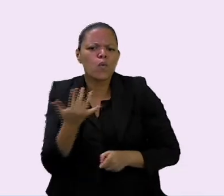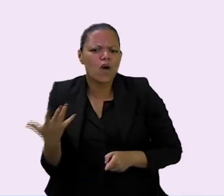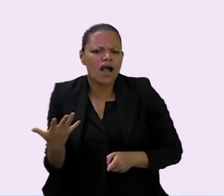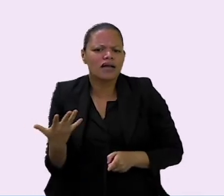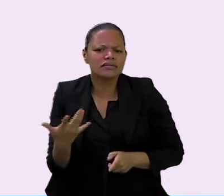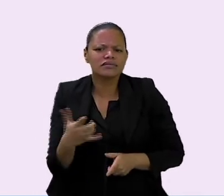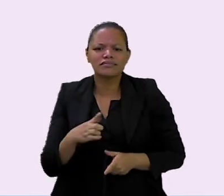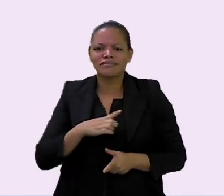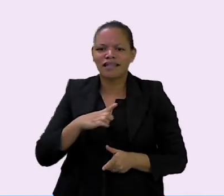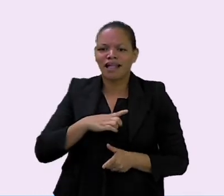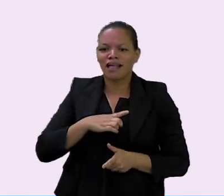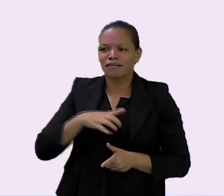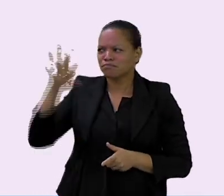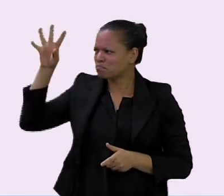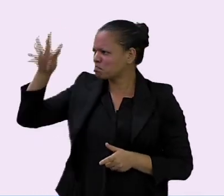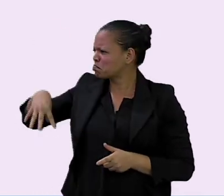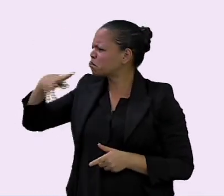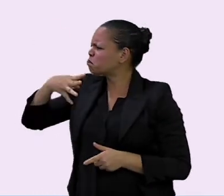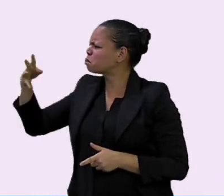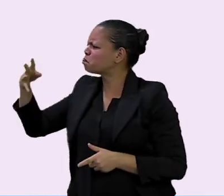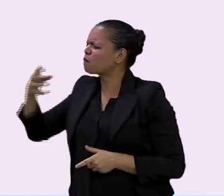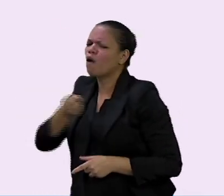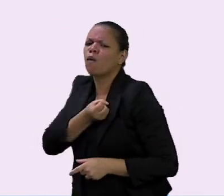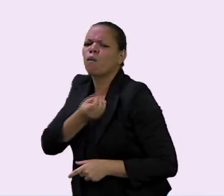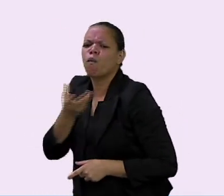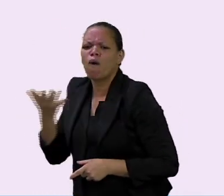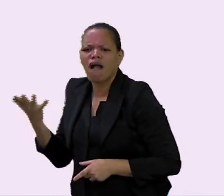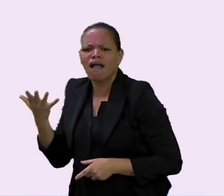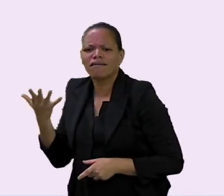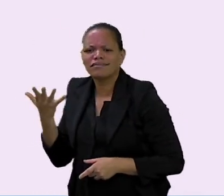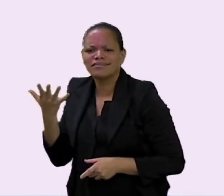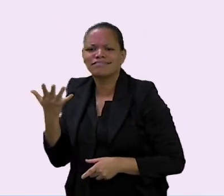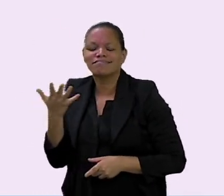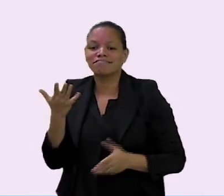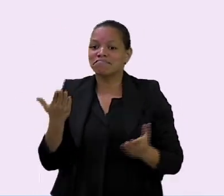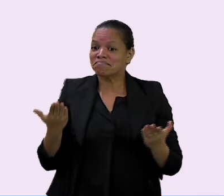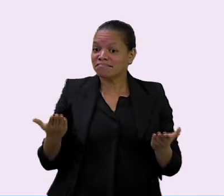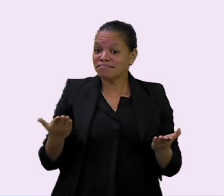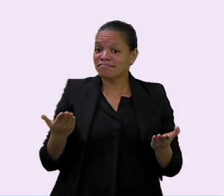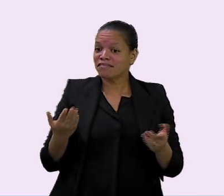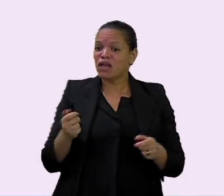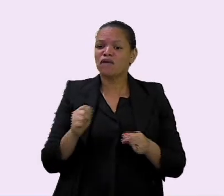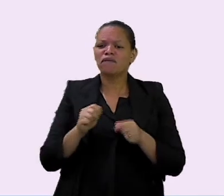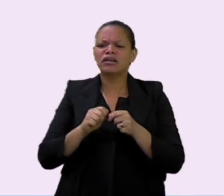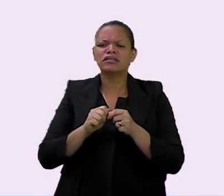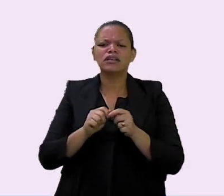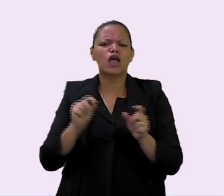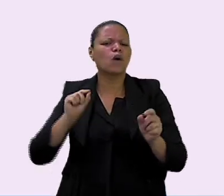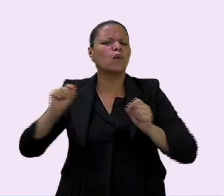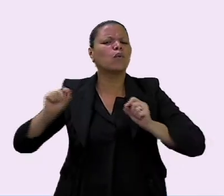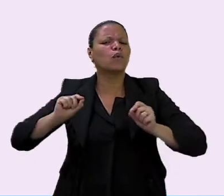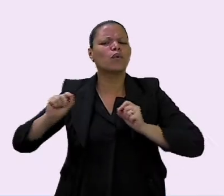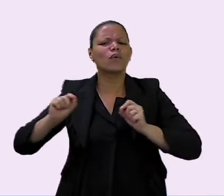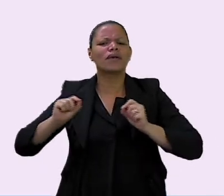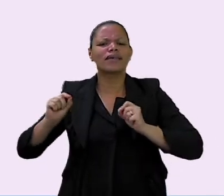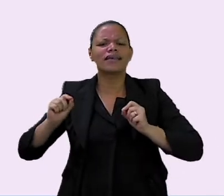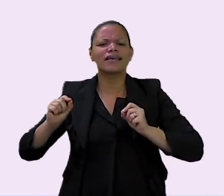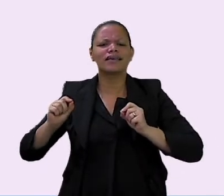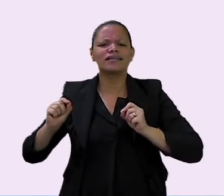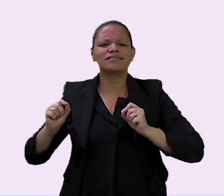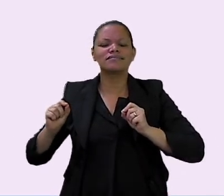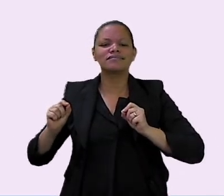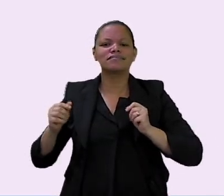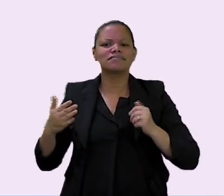contando 1, 2, 3, todos os quadradinhos, eu posso fazer o quê? Contar quanto eu tenho na